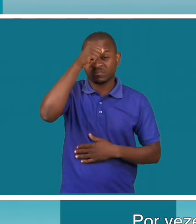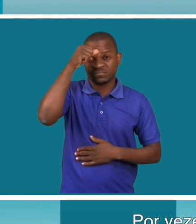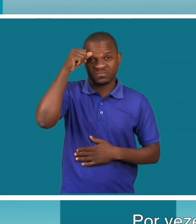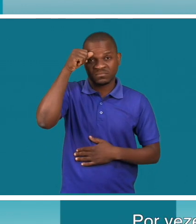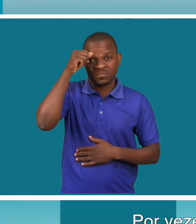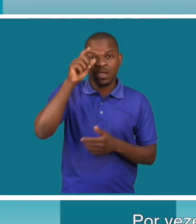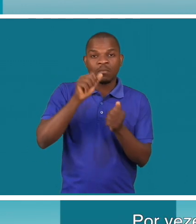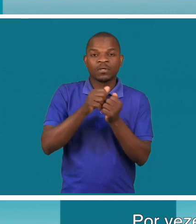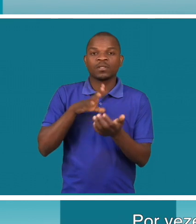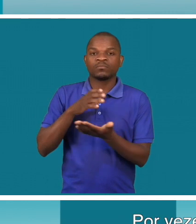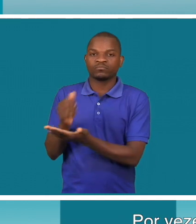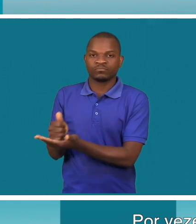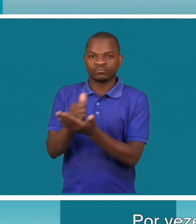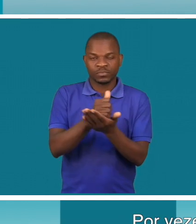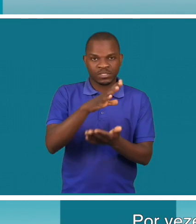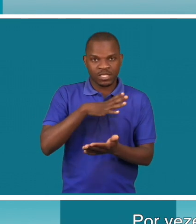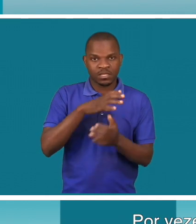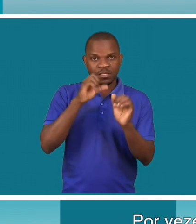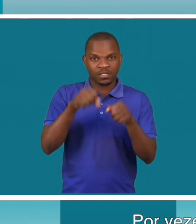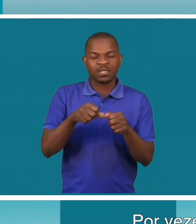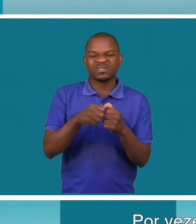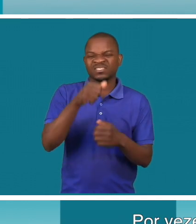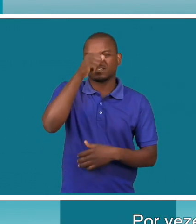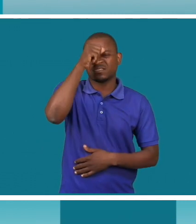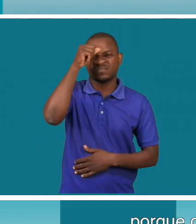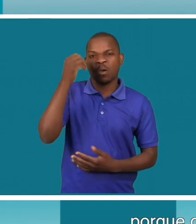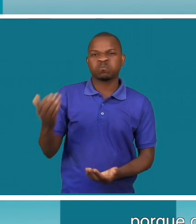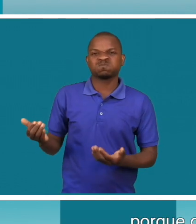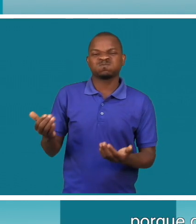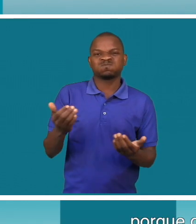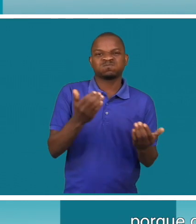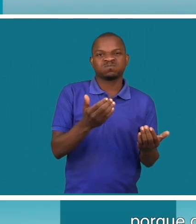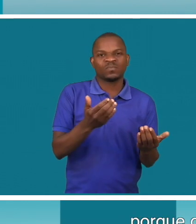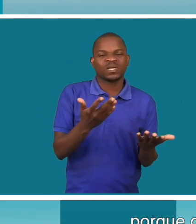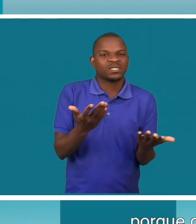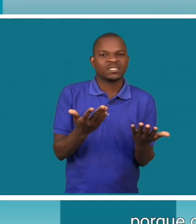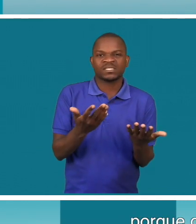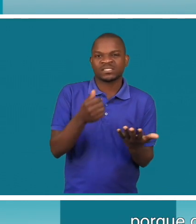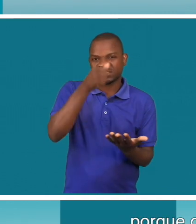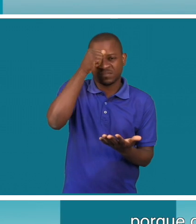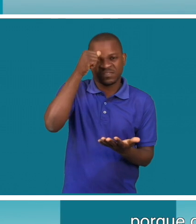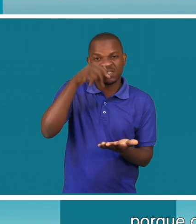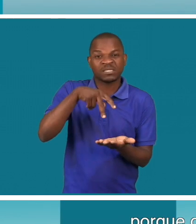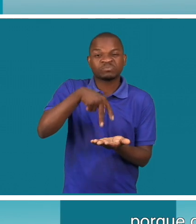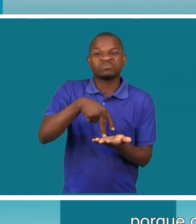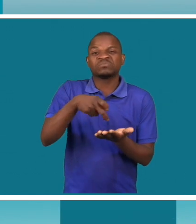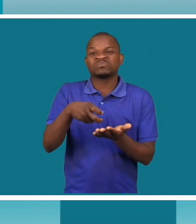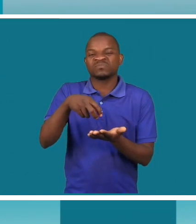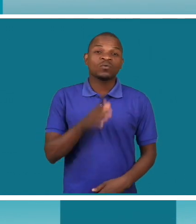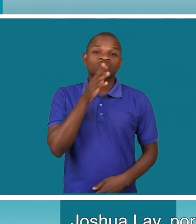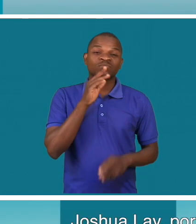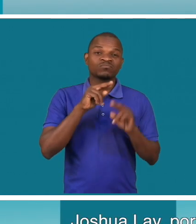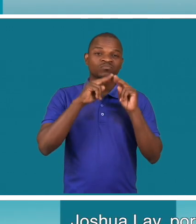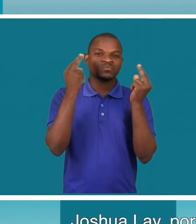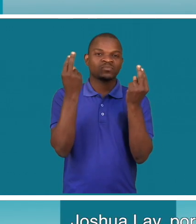seja alguém apoiar, levar ao colo, é complicado levar comigo ao colo, porque os degraus são muito elevados.